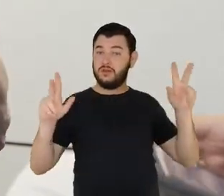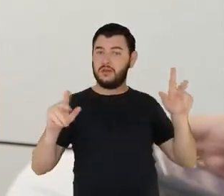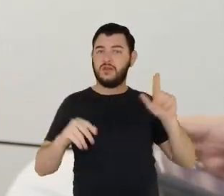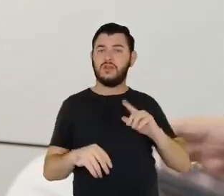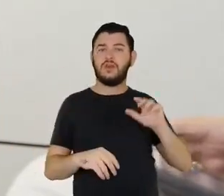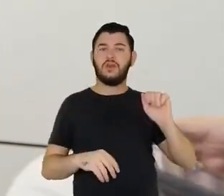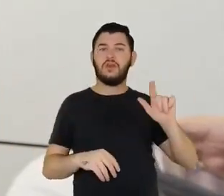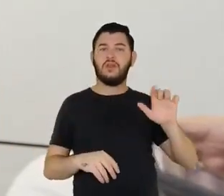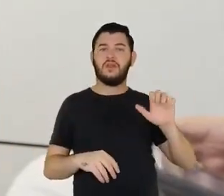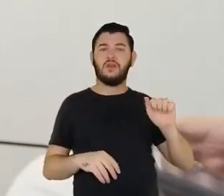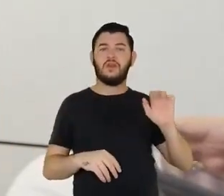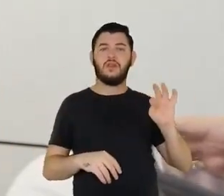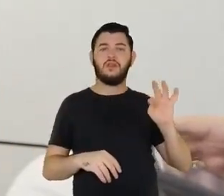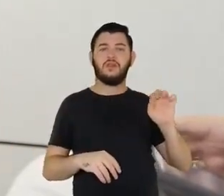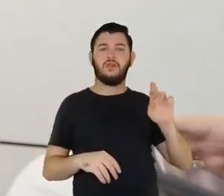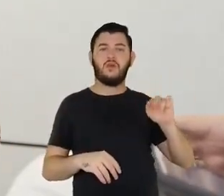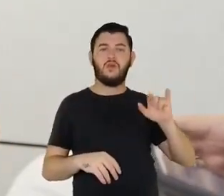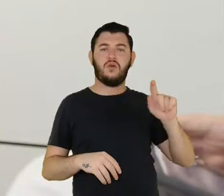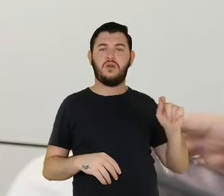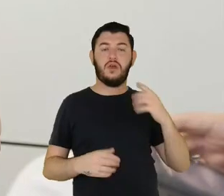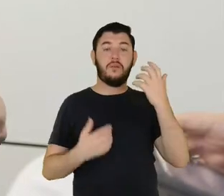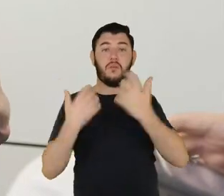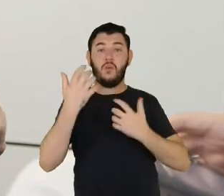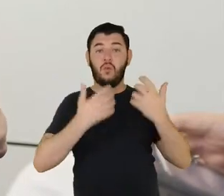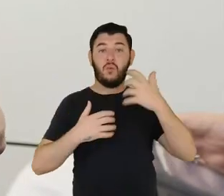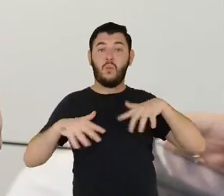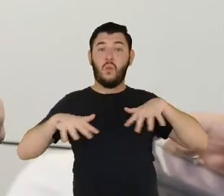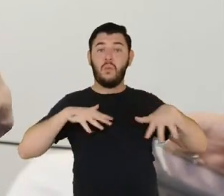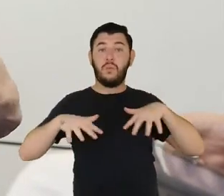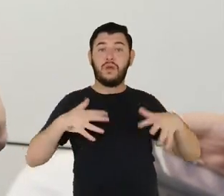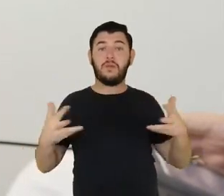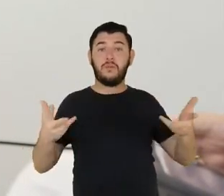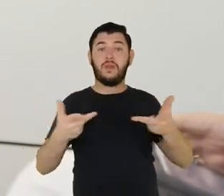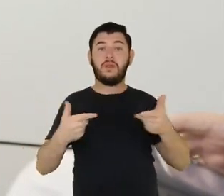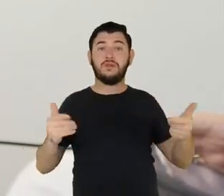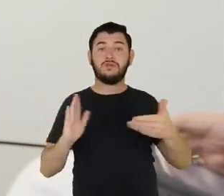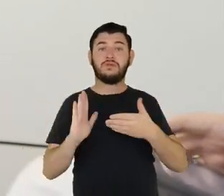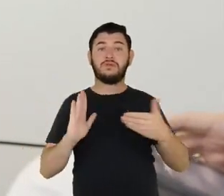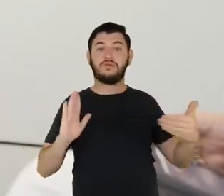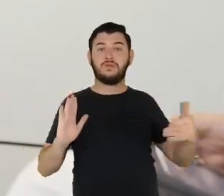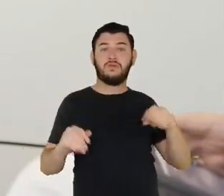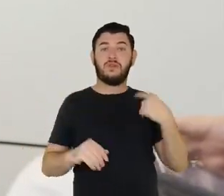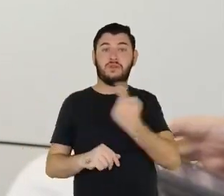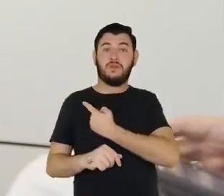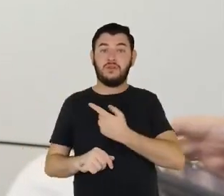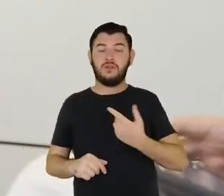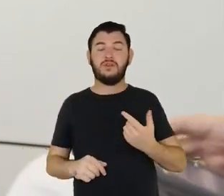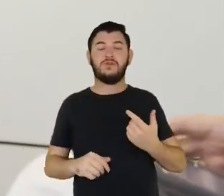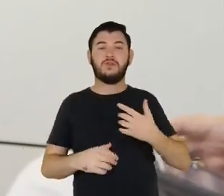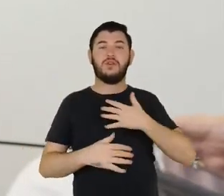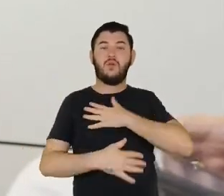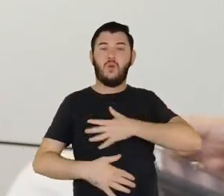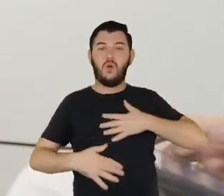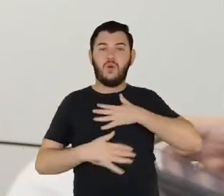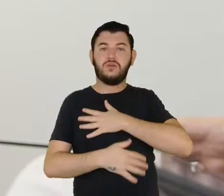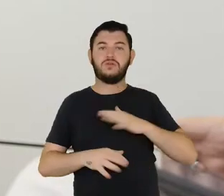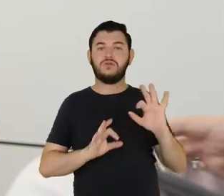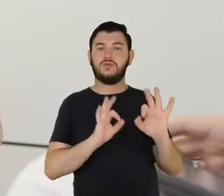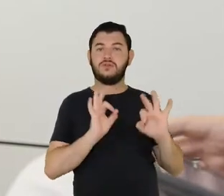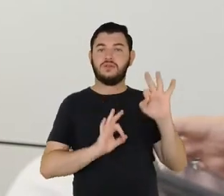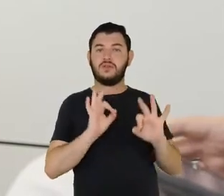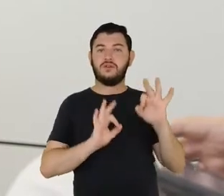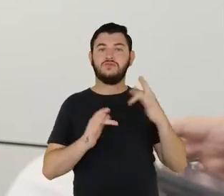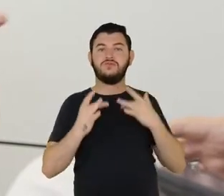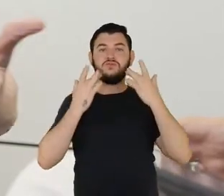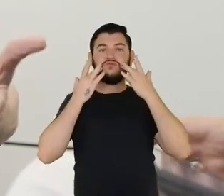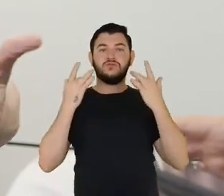estética. Mas o teatro, a gente que gosta de montar peças mais consistentes, a gente tem muita dificuldade. E o MINC não tem